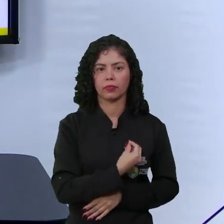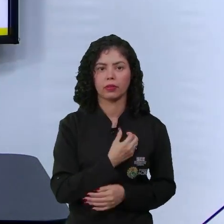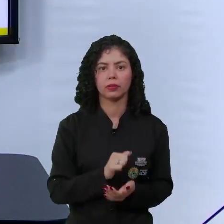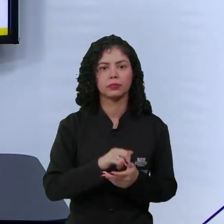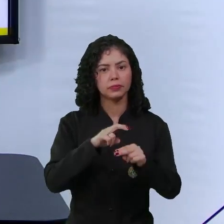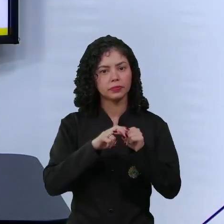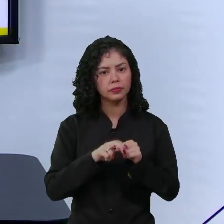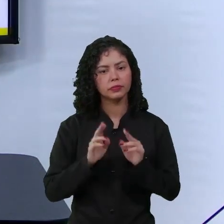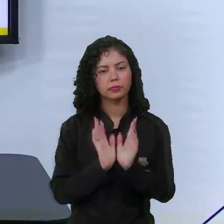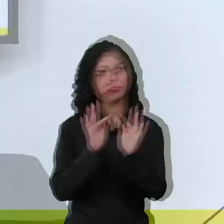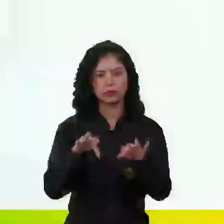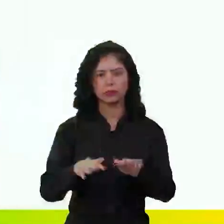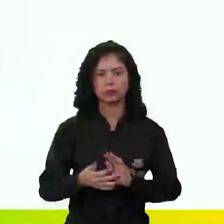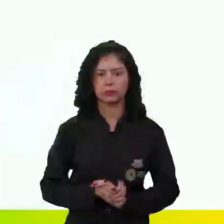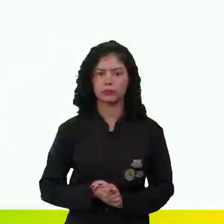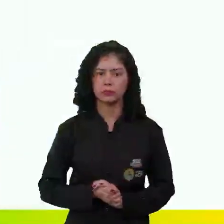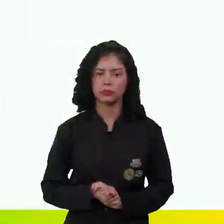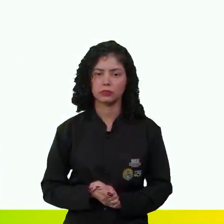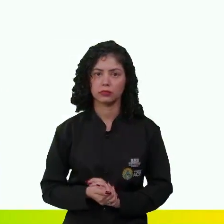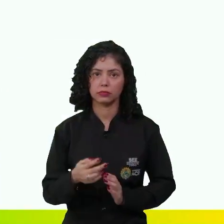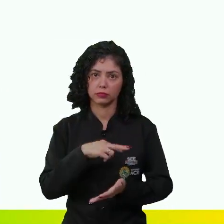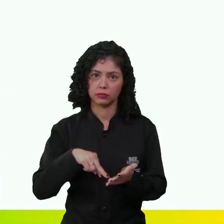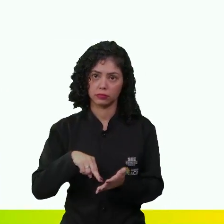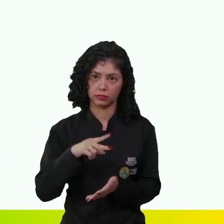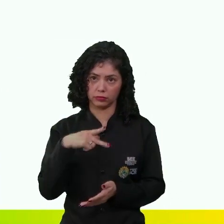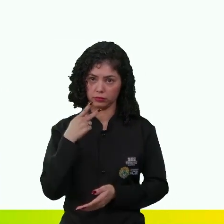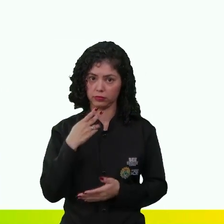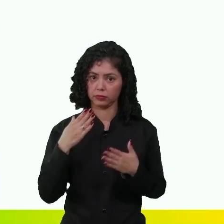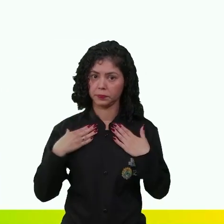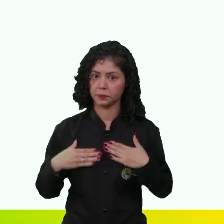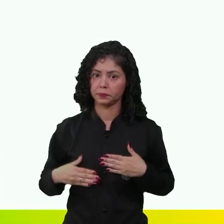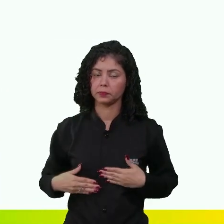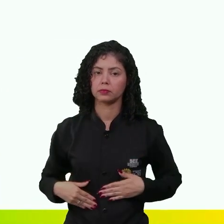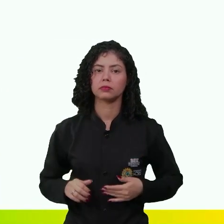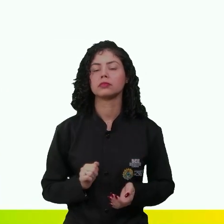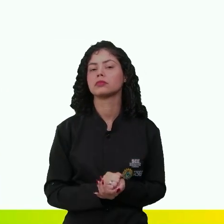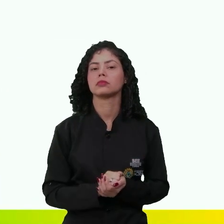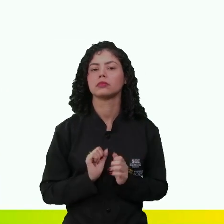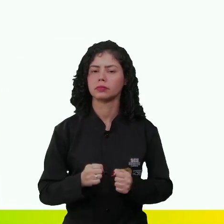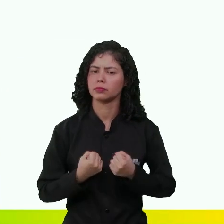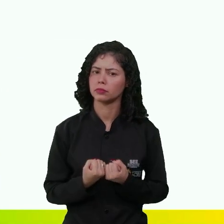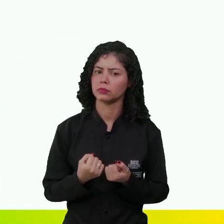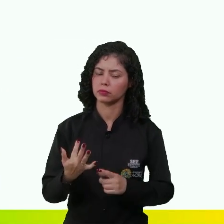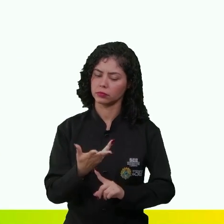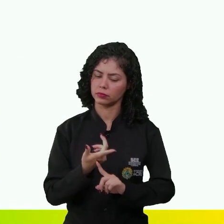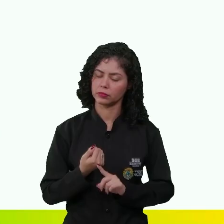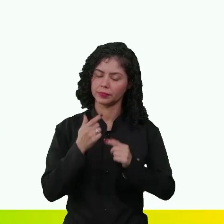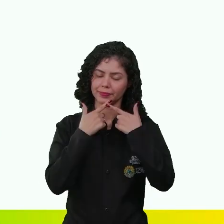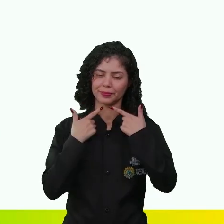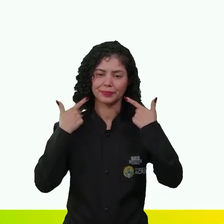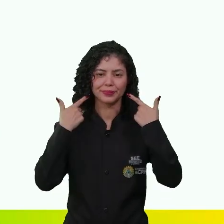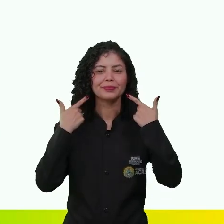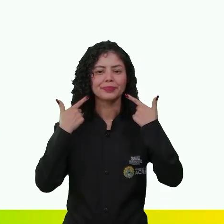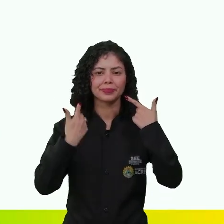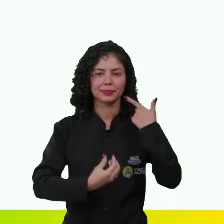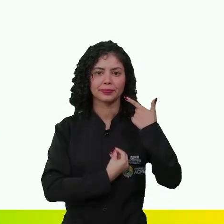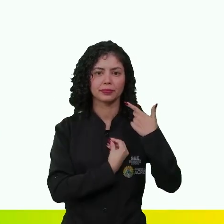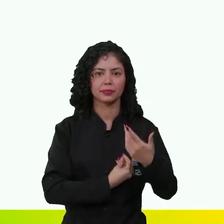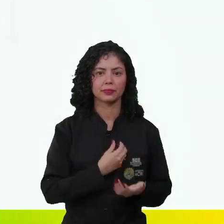Por isso que eu posso finalizar dizendo que dançar é falar com o corpo, resistir com a arte e sorrir para a